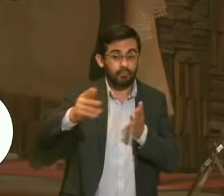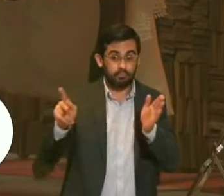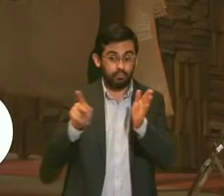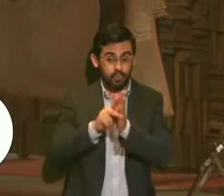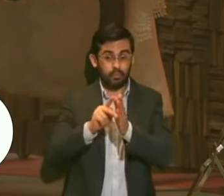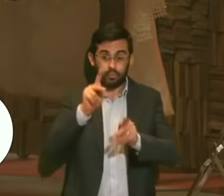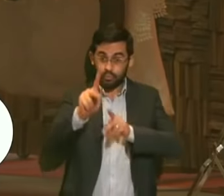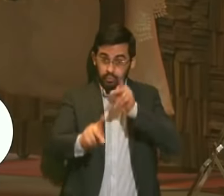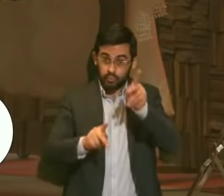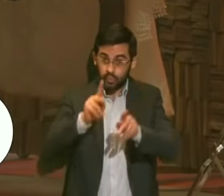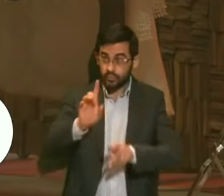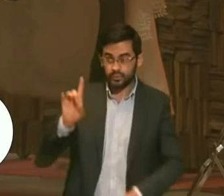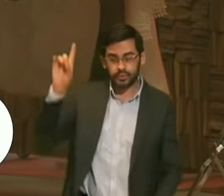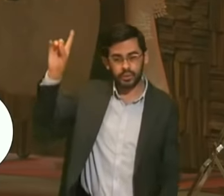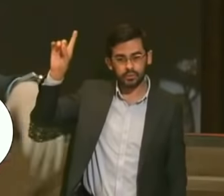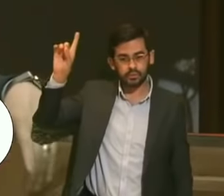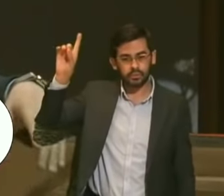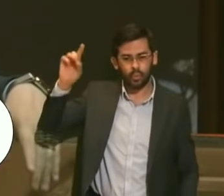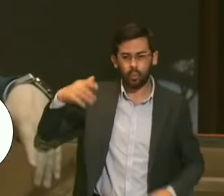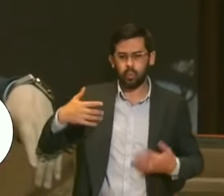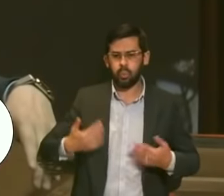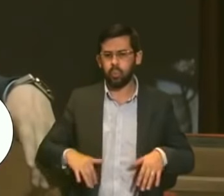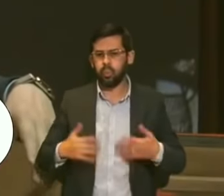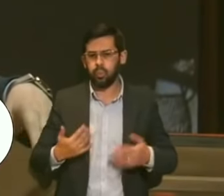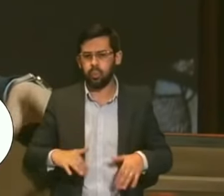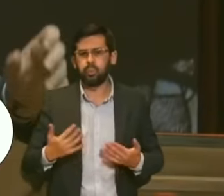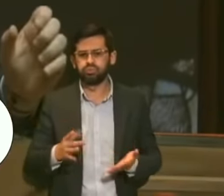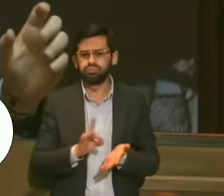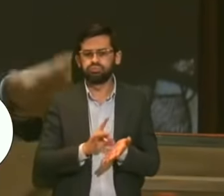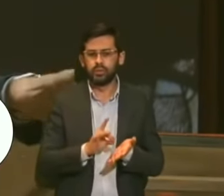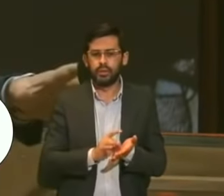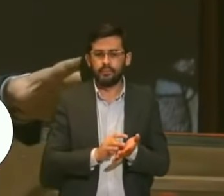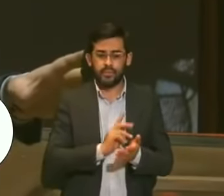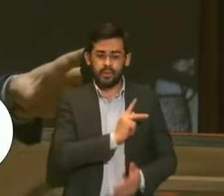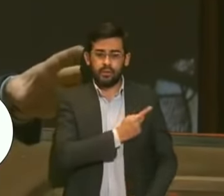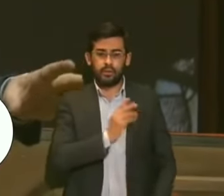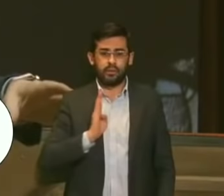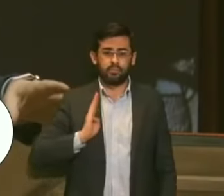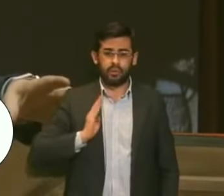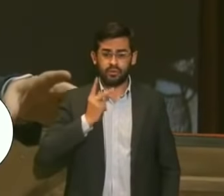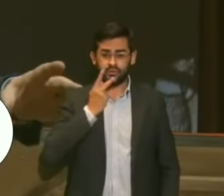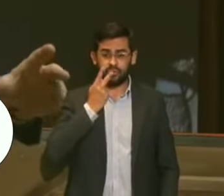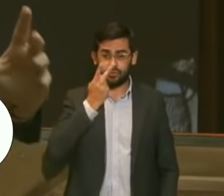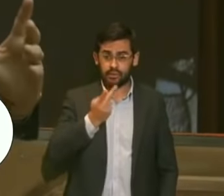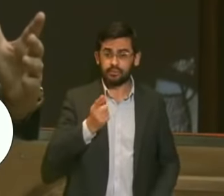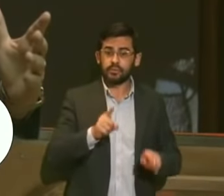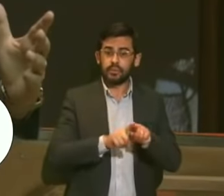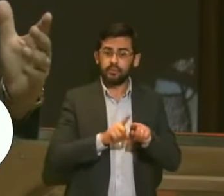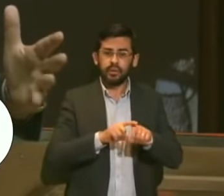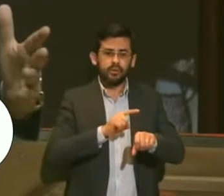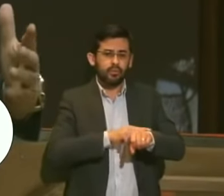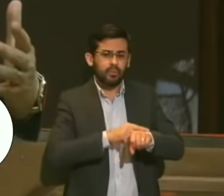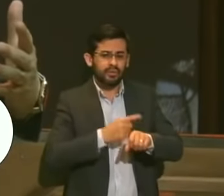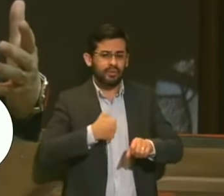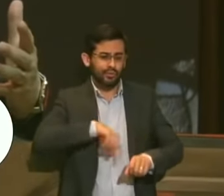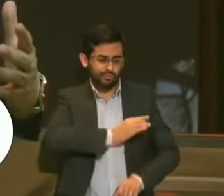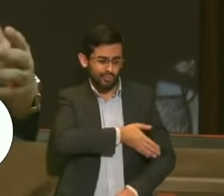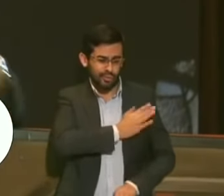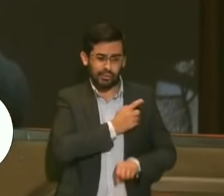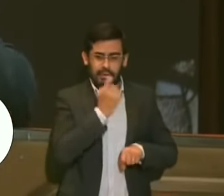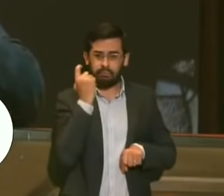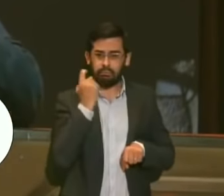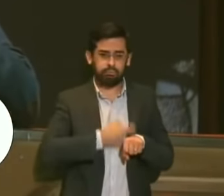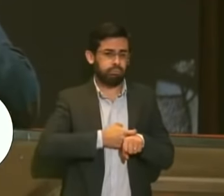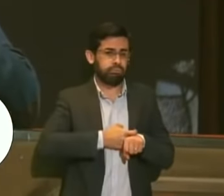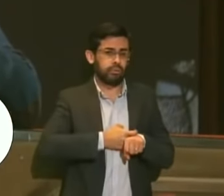Deus. Isso é um negócio tremendo. O livro de Hebreus vai dizer para a gente que quando a gente endurece o